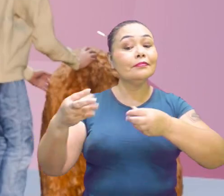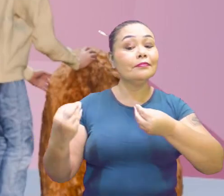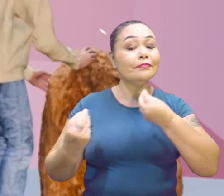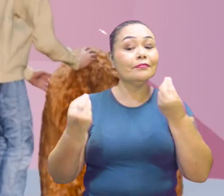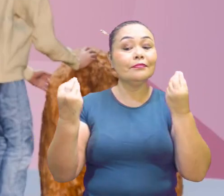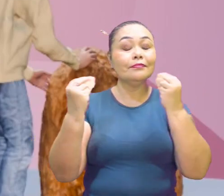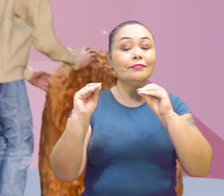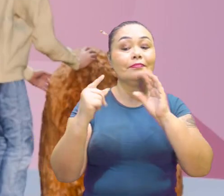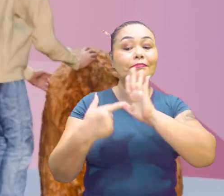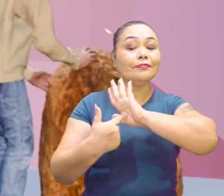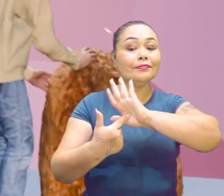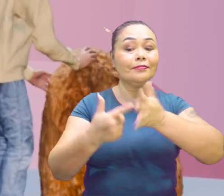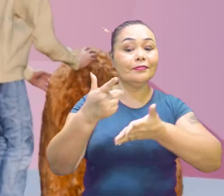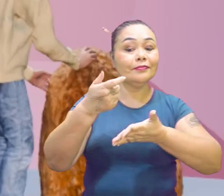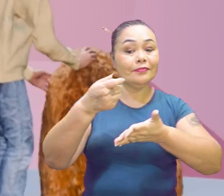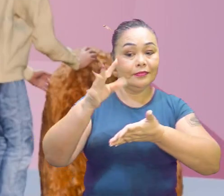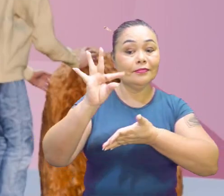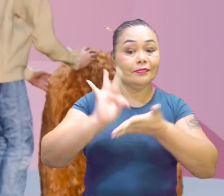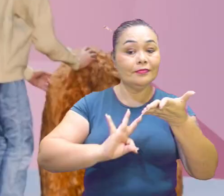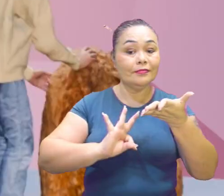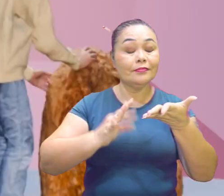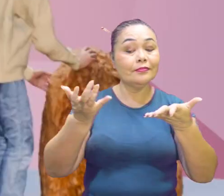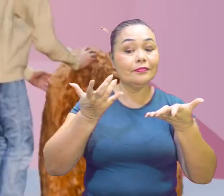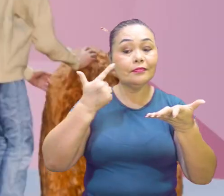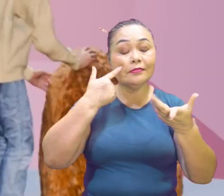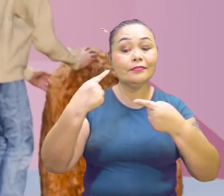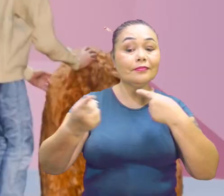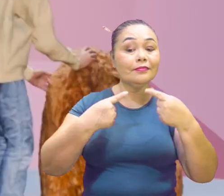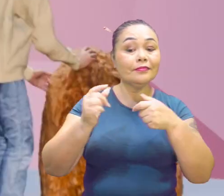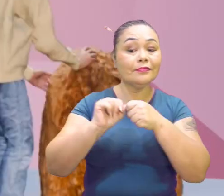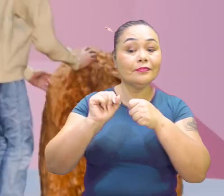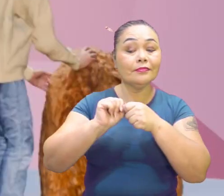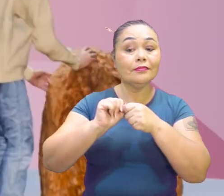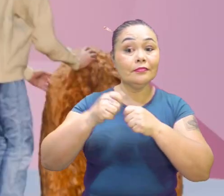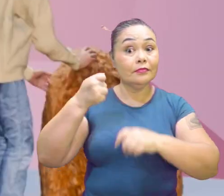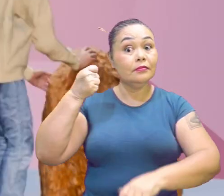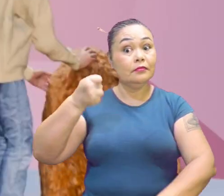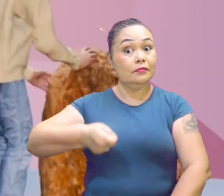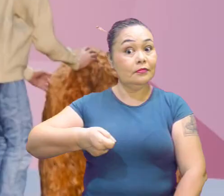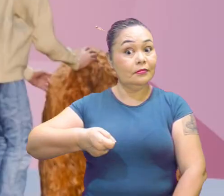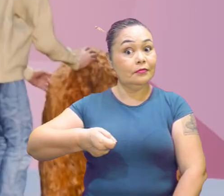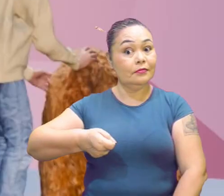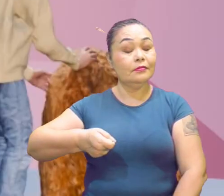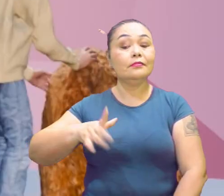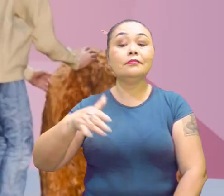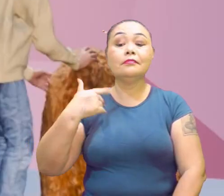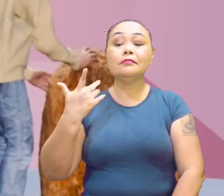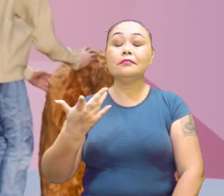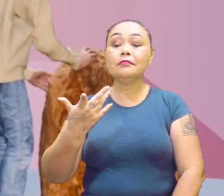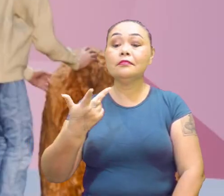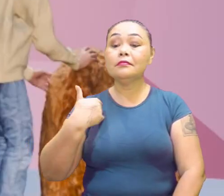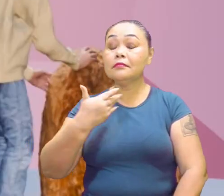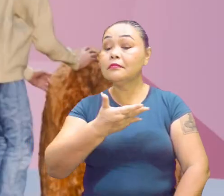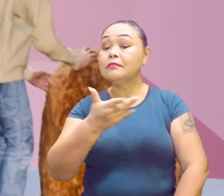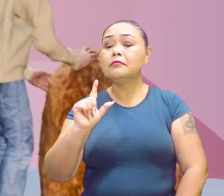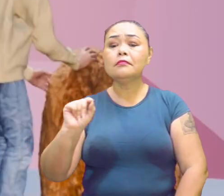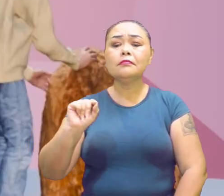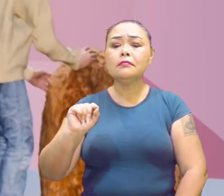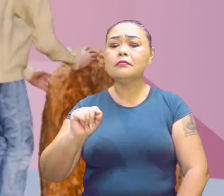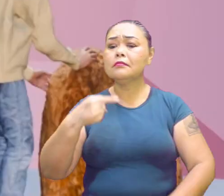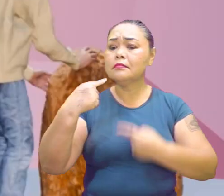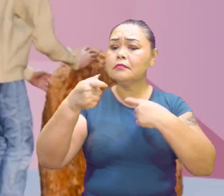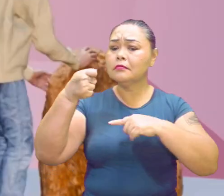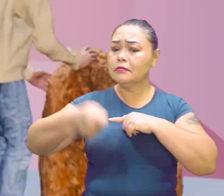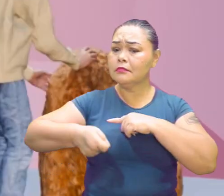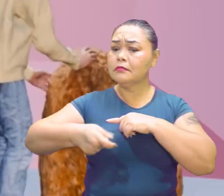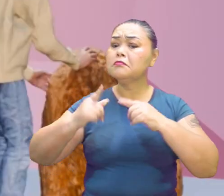de apresentar o seu texto. Eu quero trabalhar com o argumento de autoridade. E aí nós vamos colocar para vocês o que seria esse